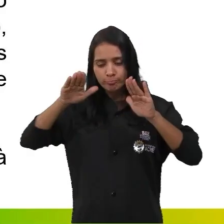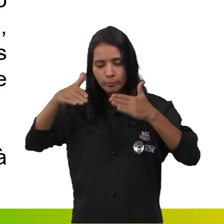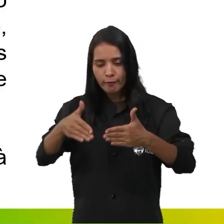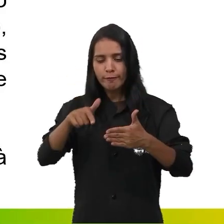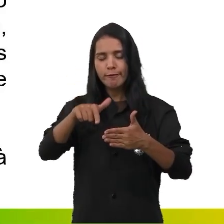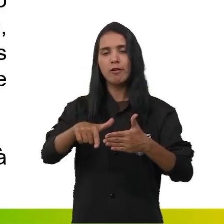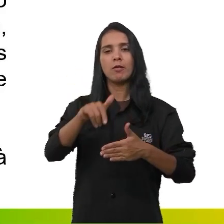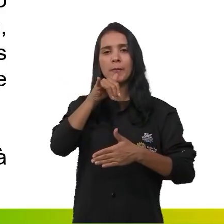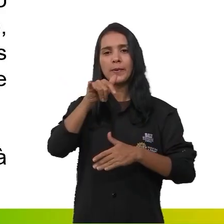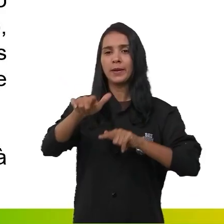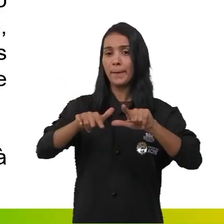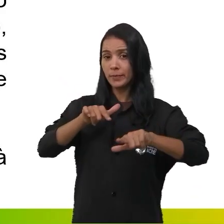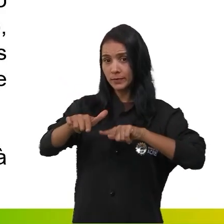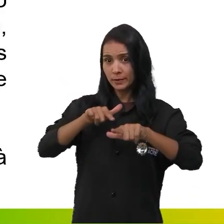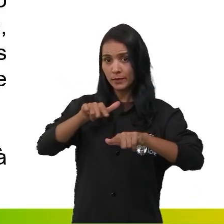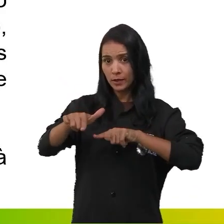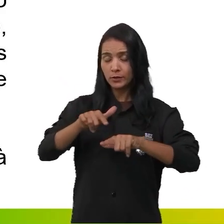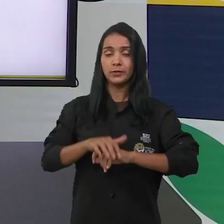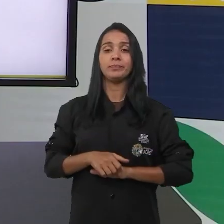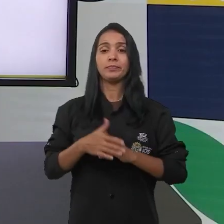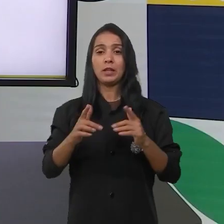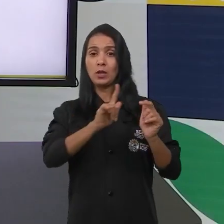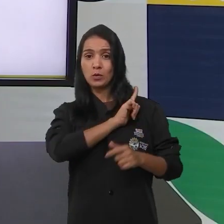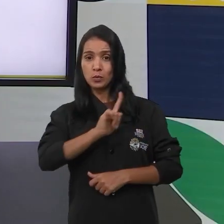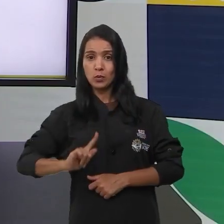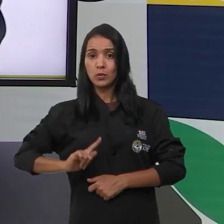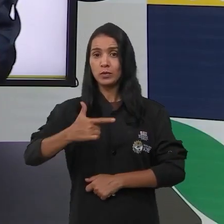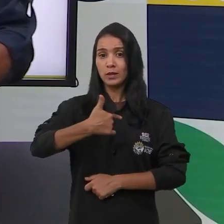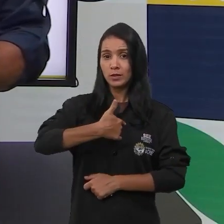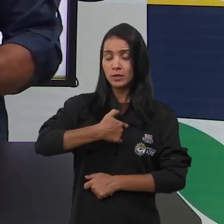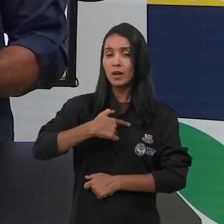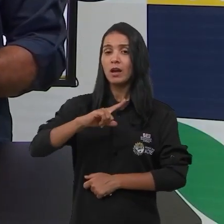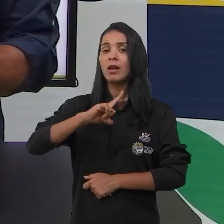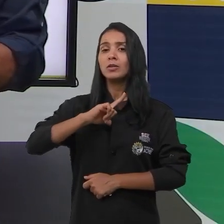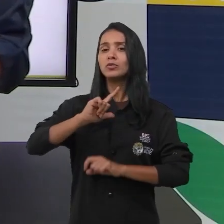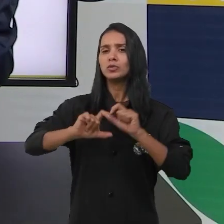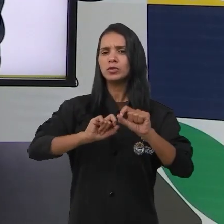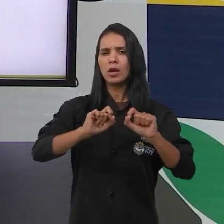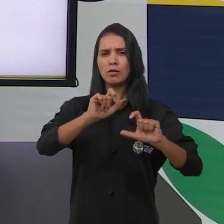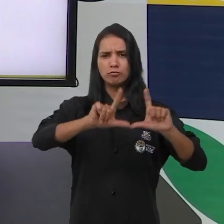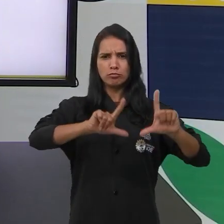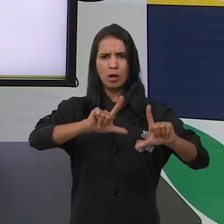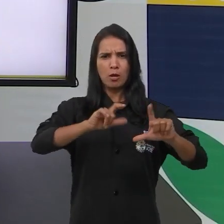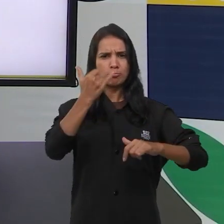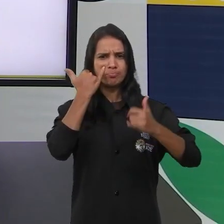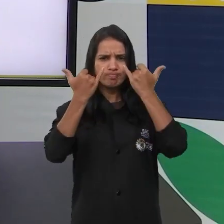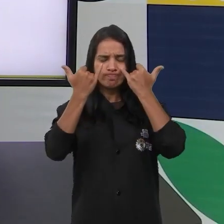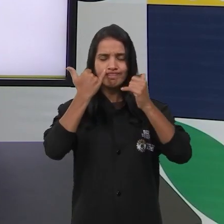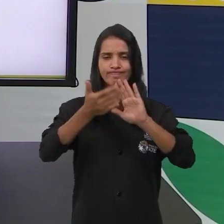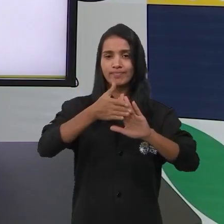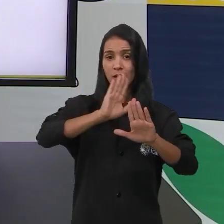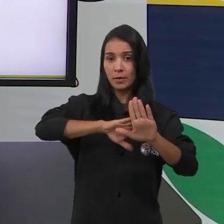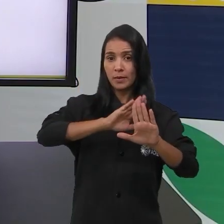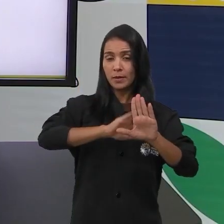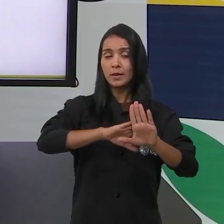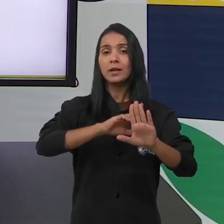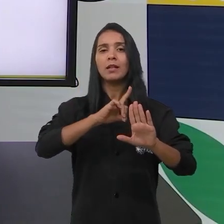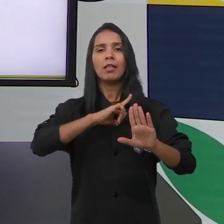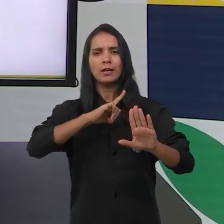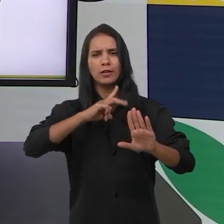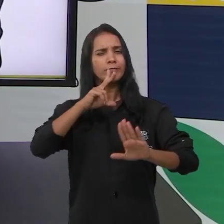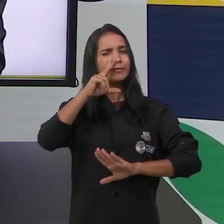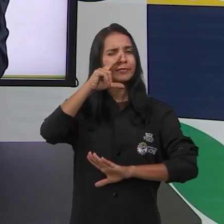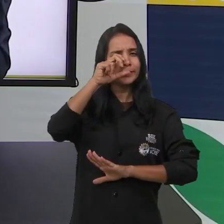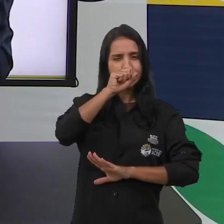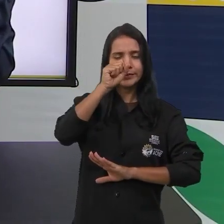os trabalhadores. E no governo Vargas, gente, ele tinha uma propaganda muito forte, na primeira passagem dele no poder, existia uma